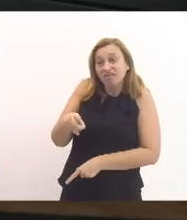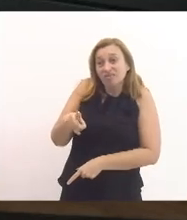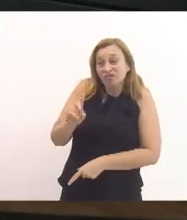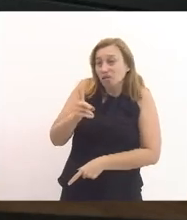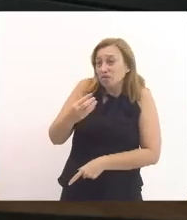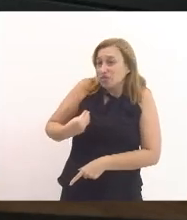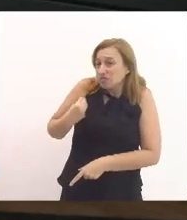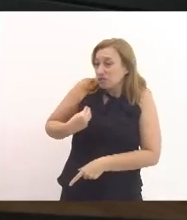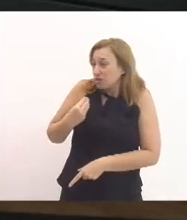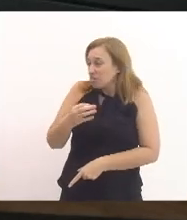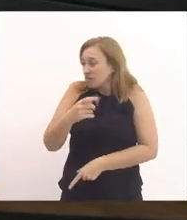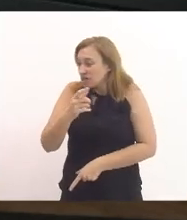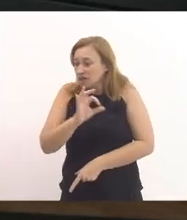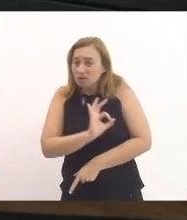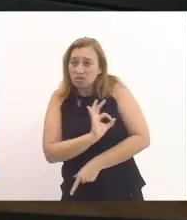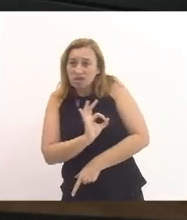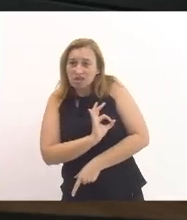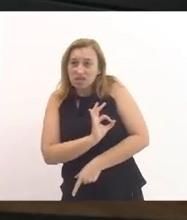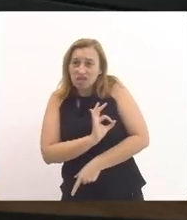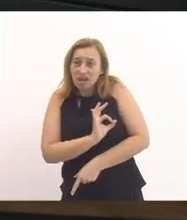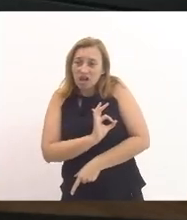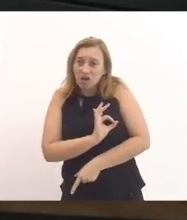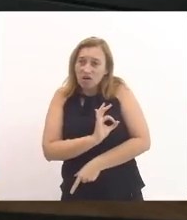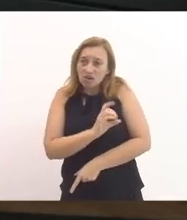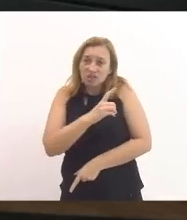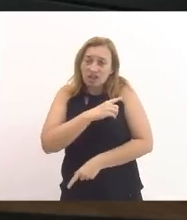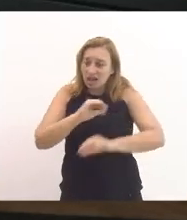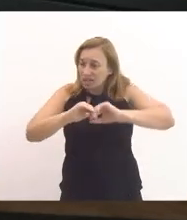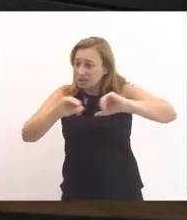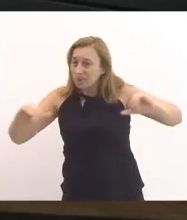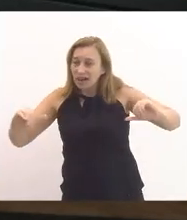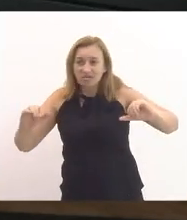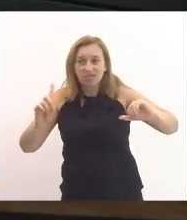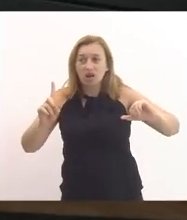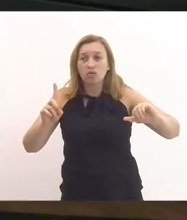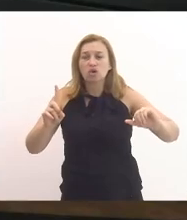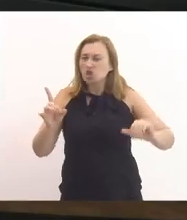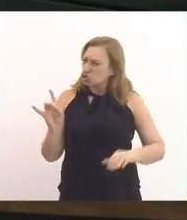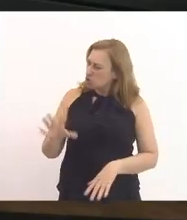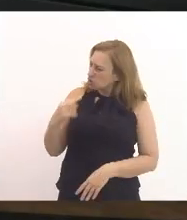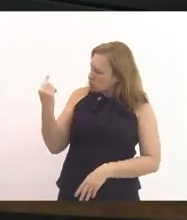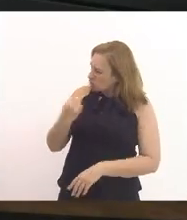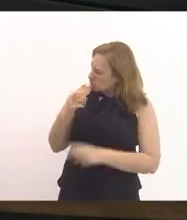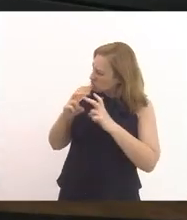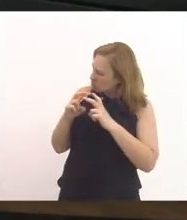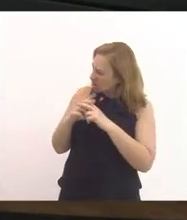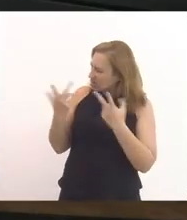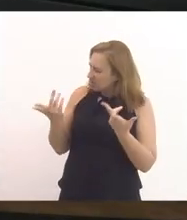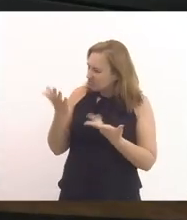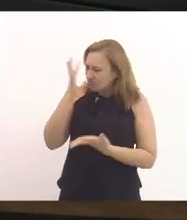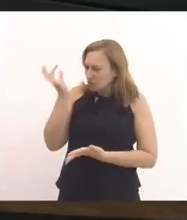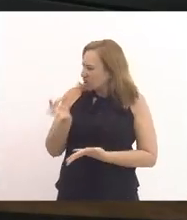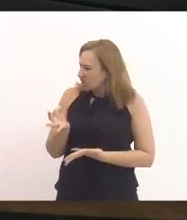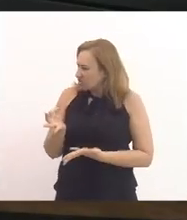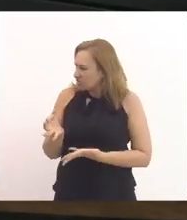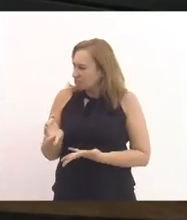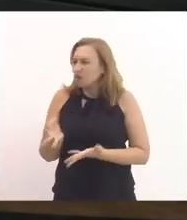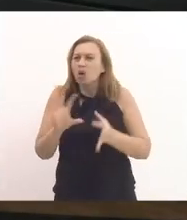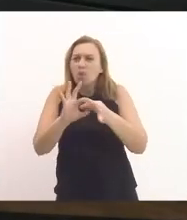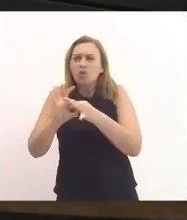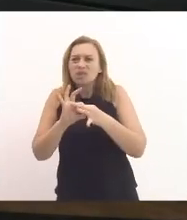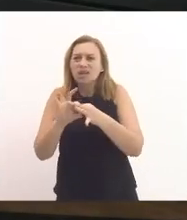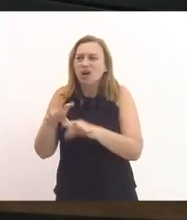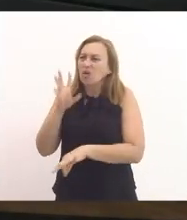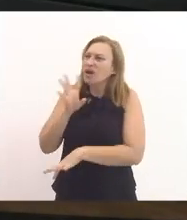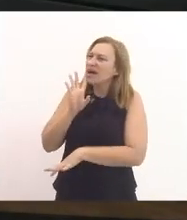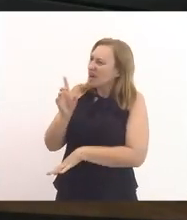não vive sem o tiro tirando vivo sem a gente aí só a gente que briga eu não entendo isso cara uma união